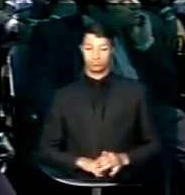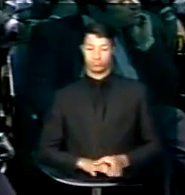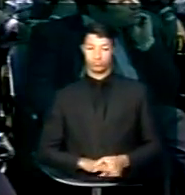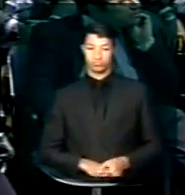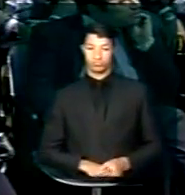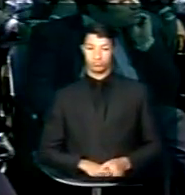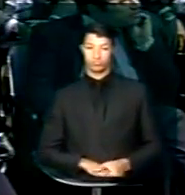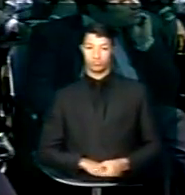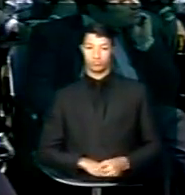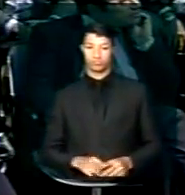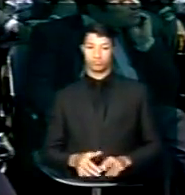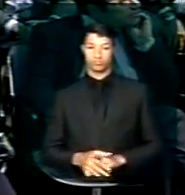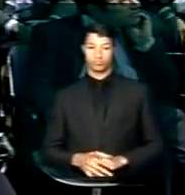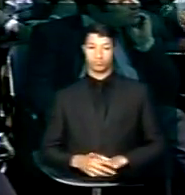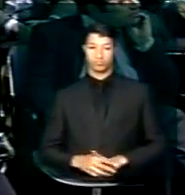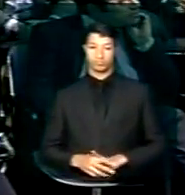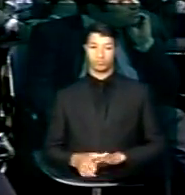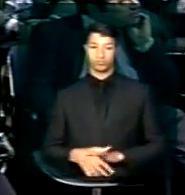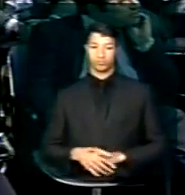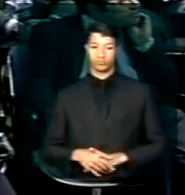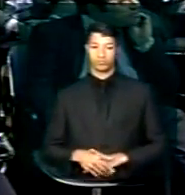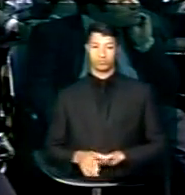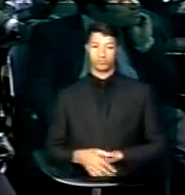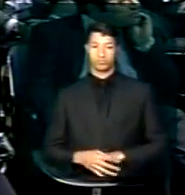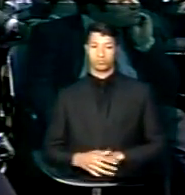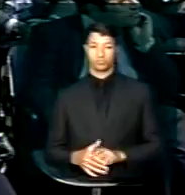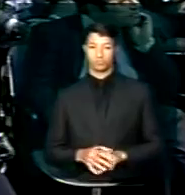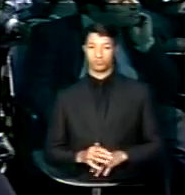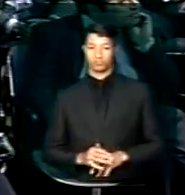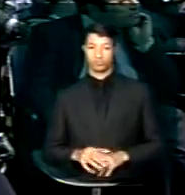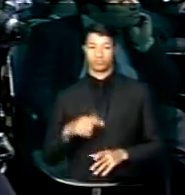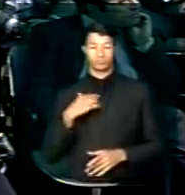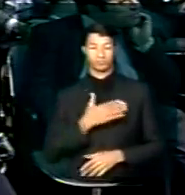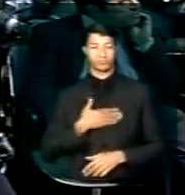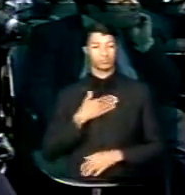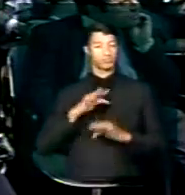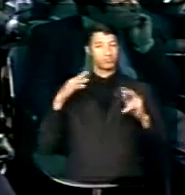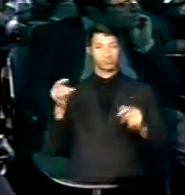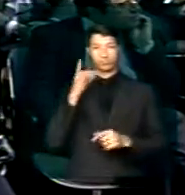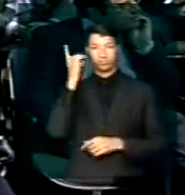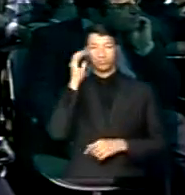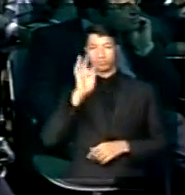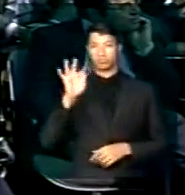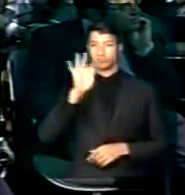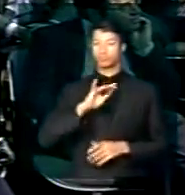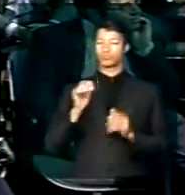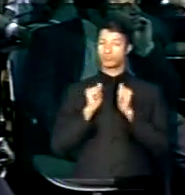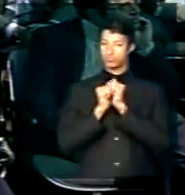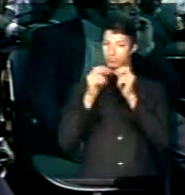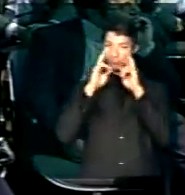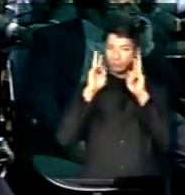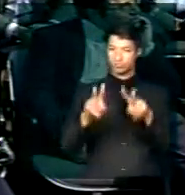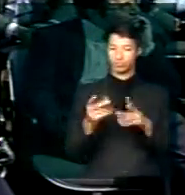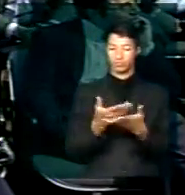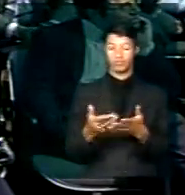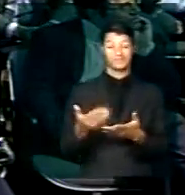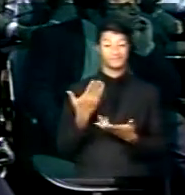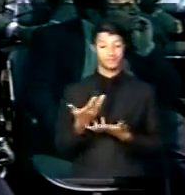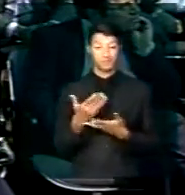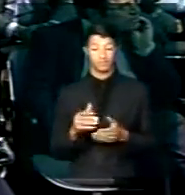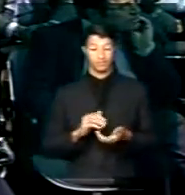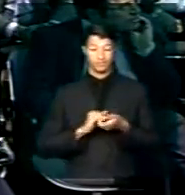deputada federal do meu partido, Tereza Cristina, em nome de quem gostaria de cumprimentar todos os outros deputados federais que nos acompanham.